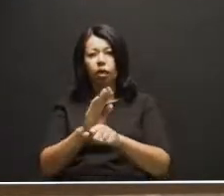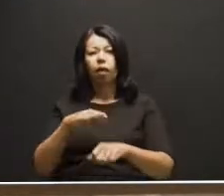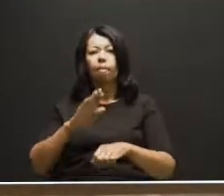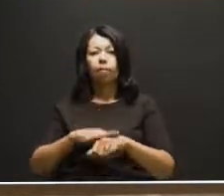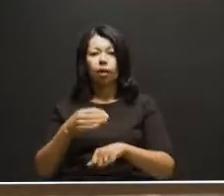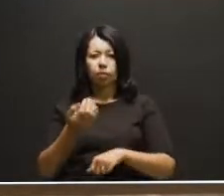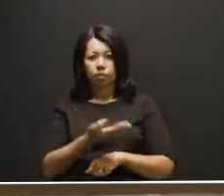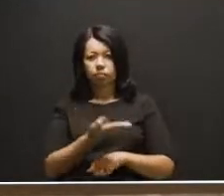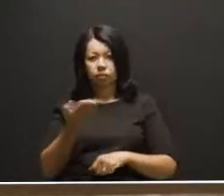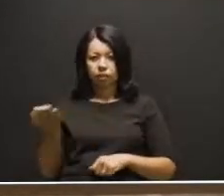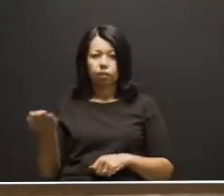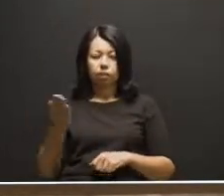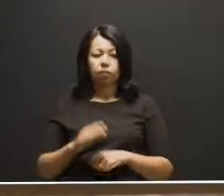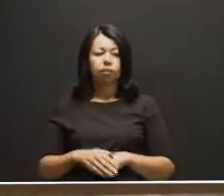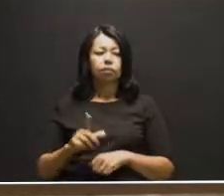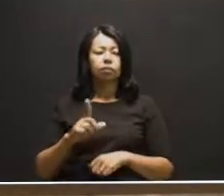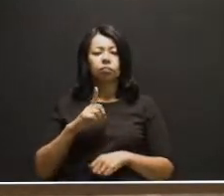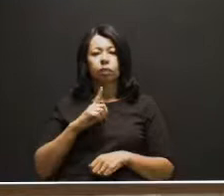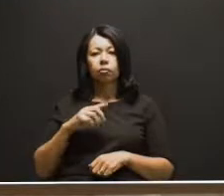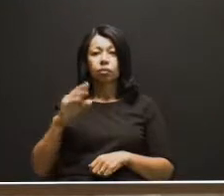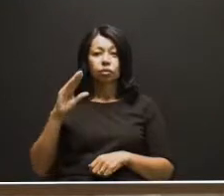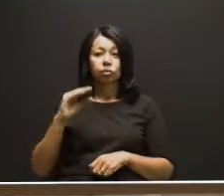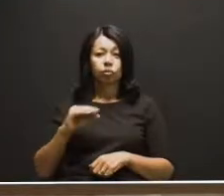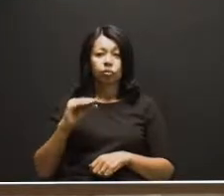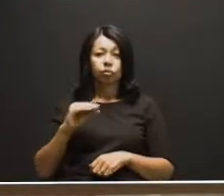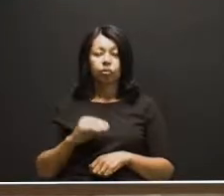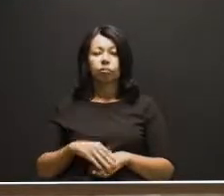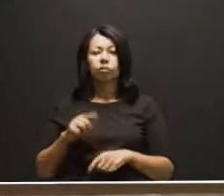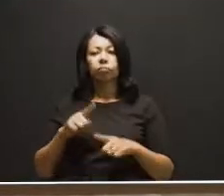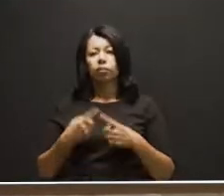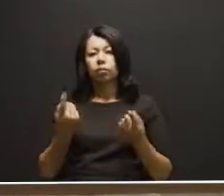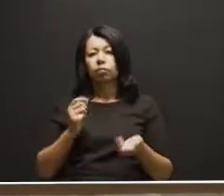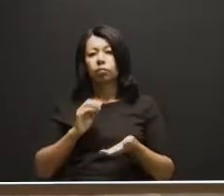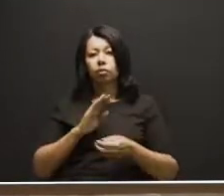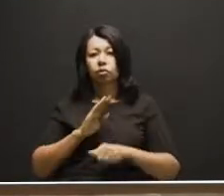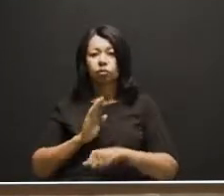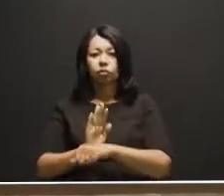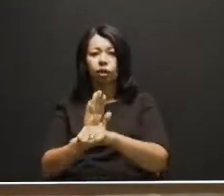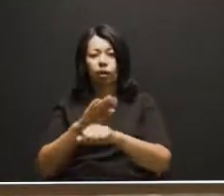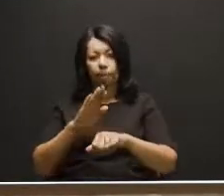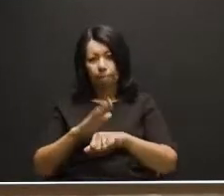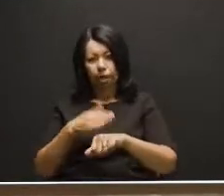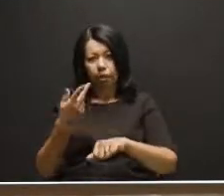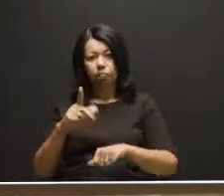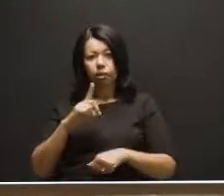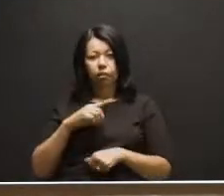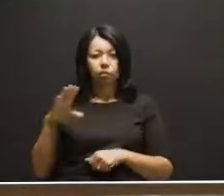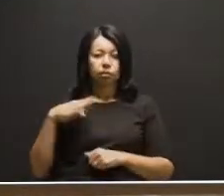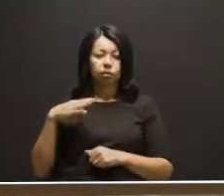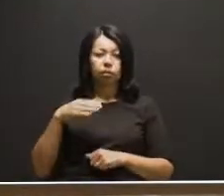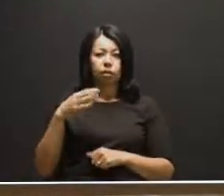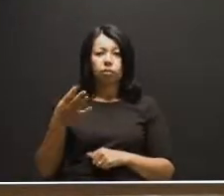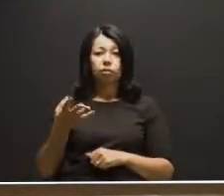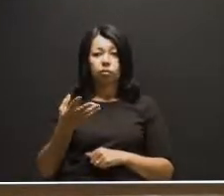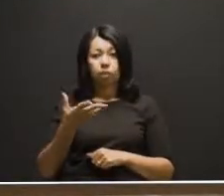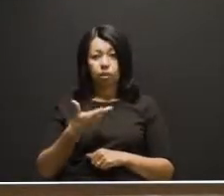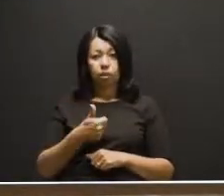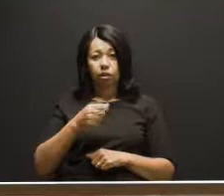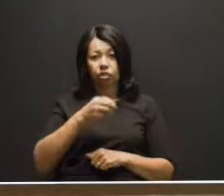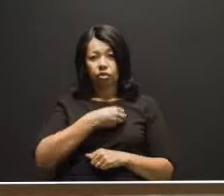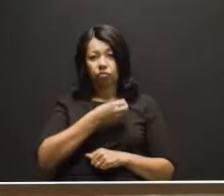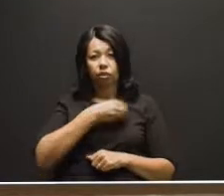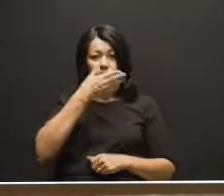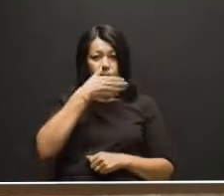vocês não temos que diminuir investir mais para que nós tenhamos a cidade com qualidade de vida melhor para que nós